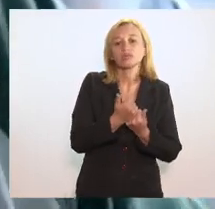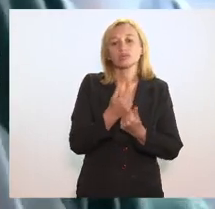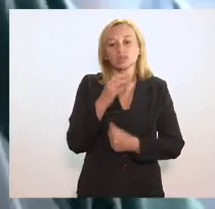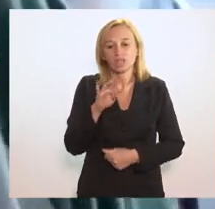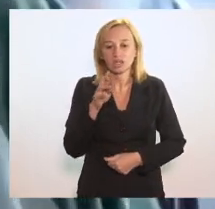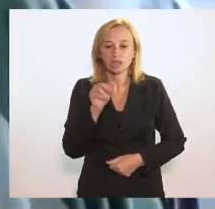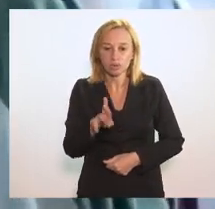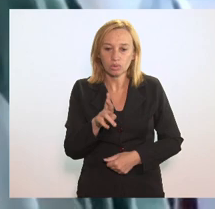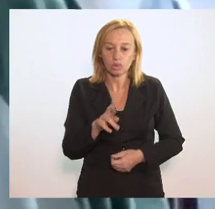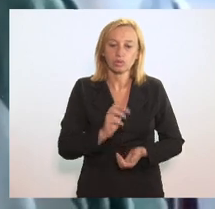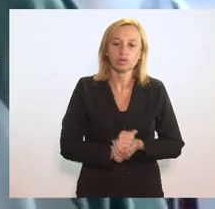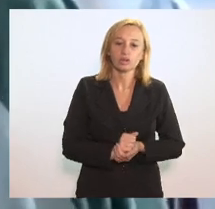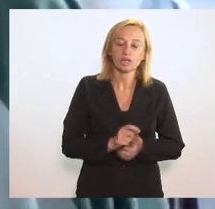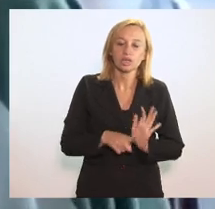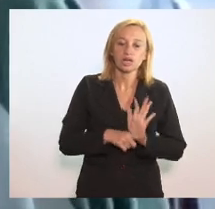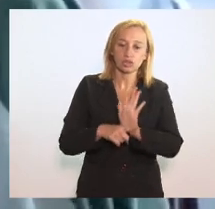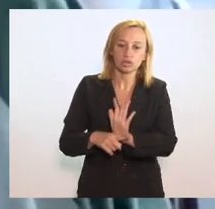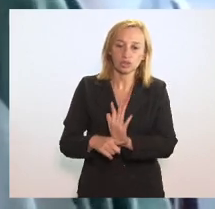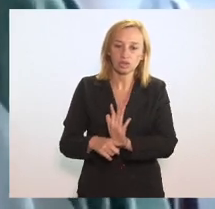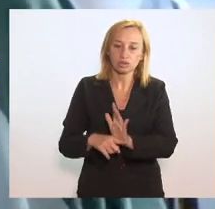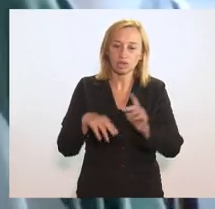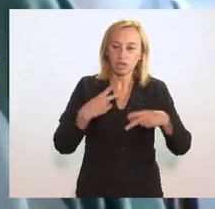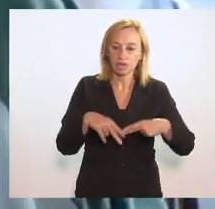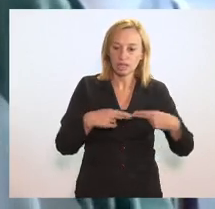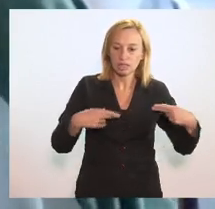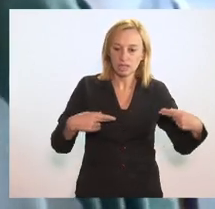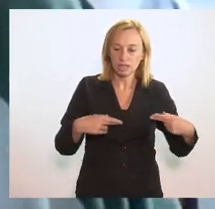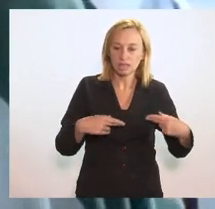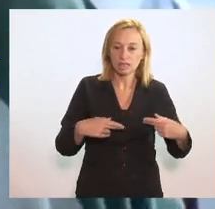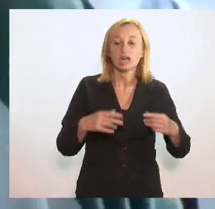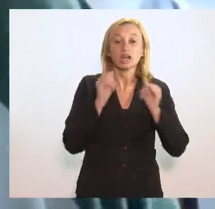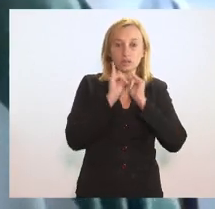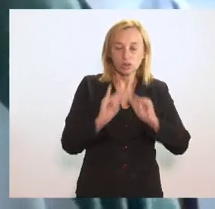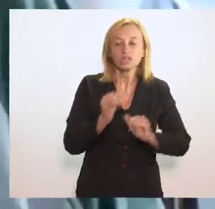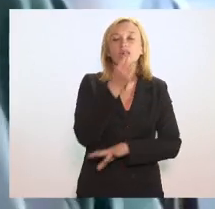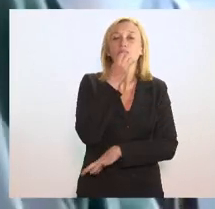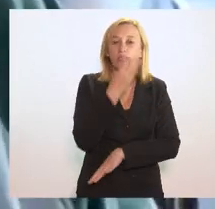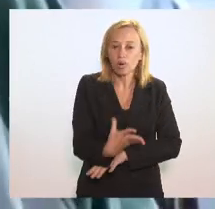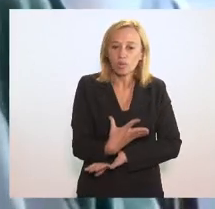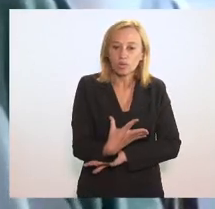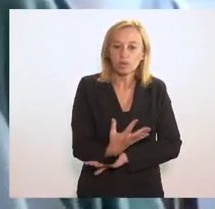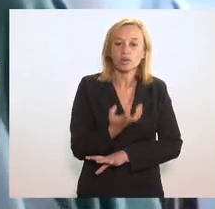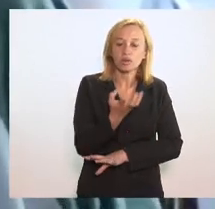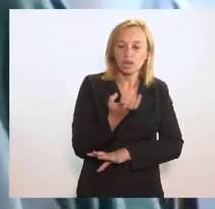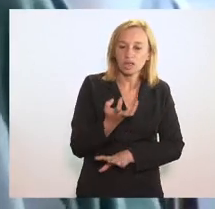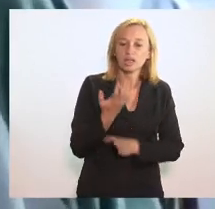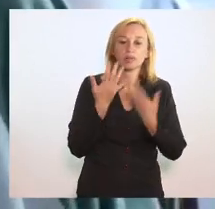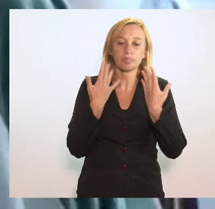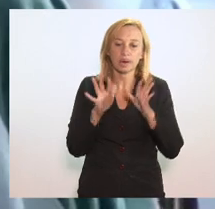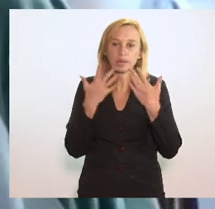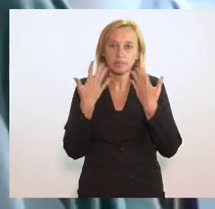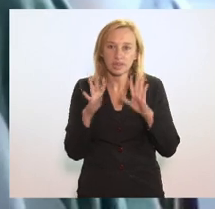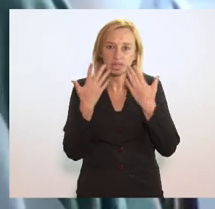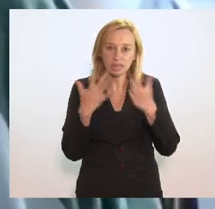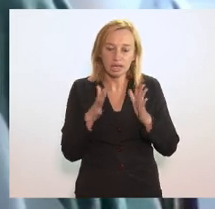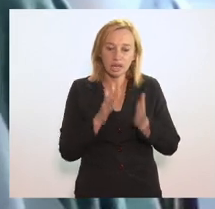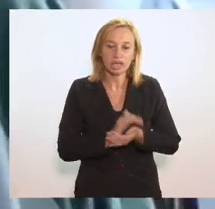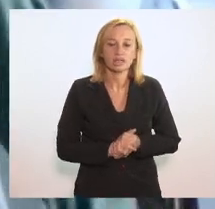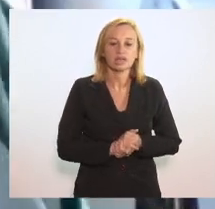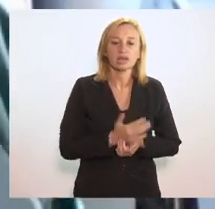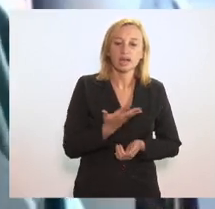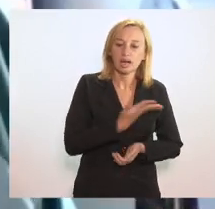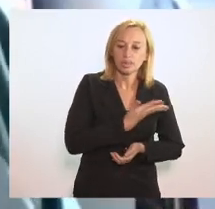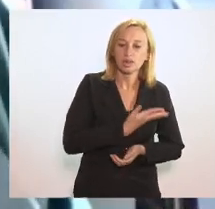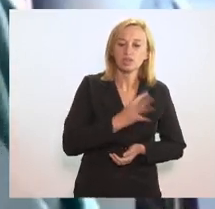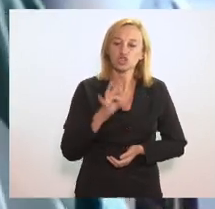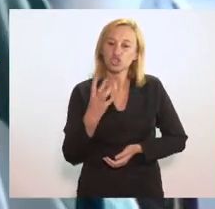e favorecendo a reciclagem. Então, a notícia é muito boa. Eu queria, então, saudar o nosso camarada